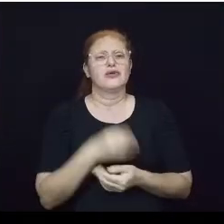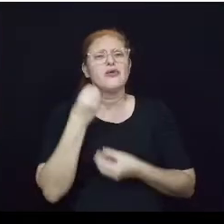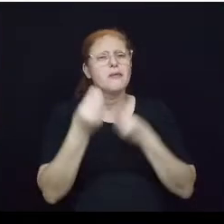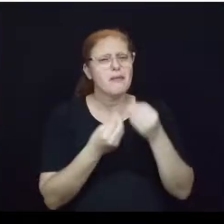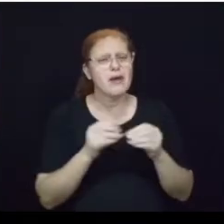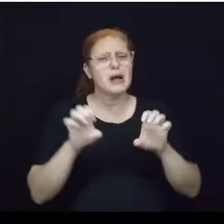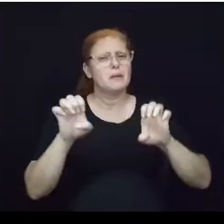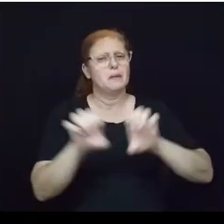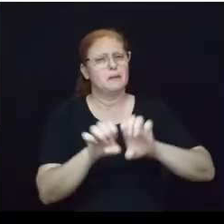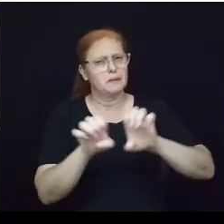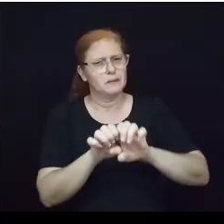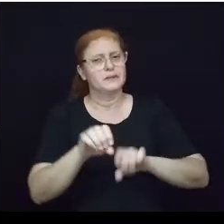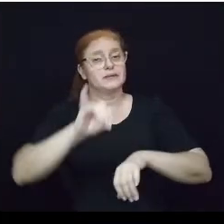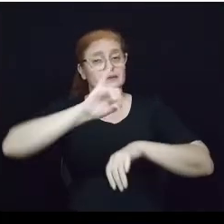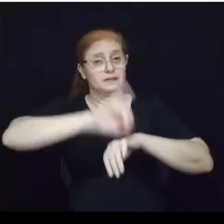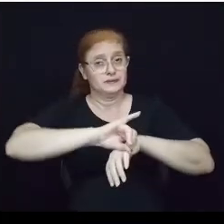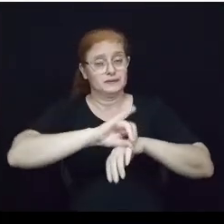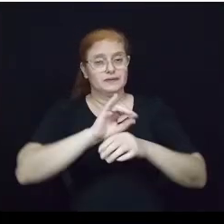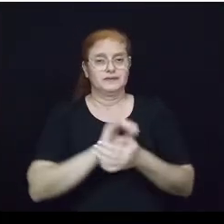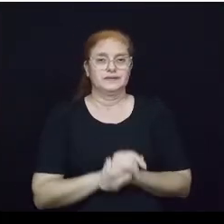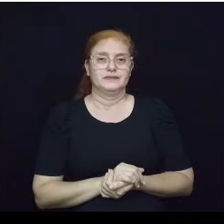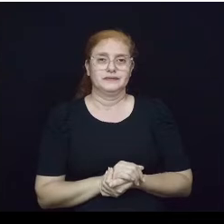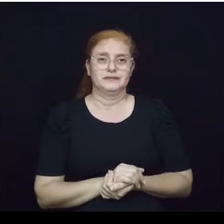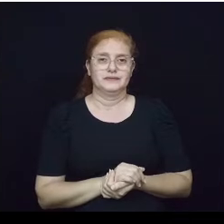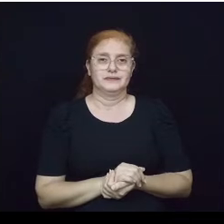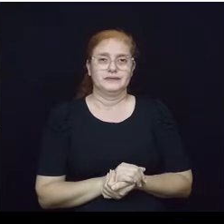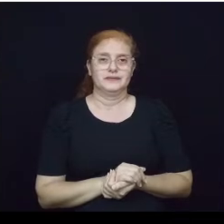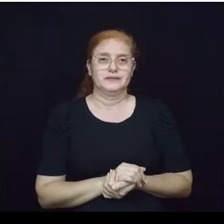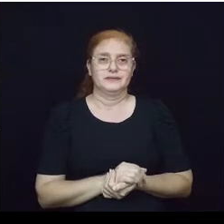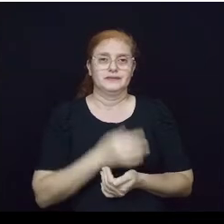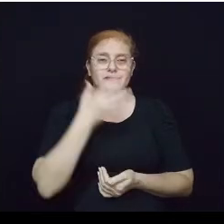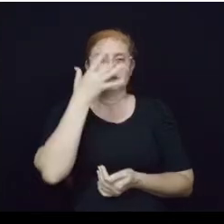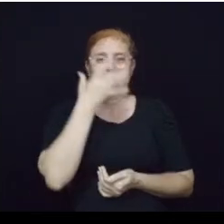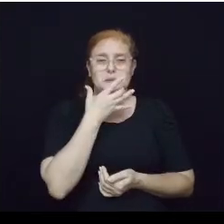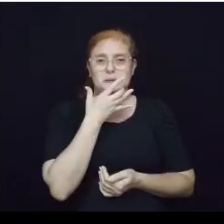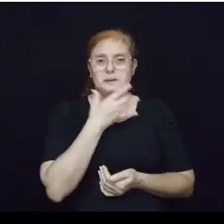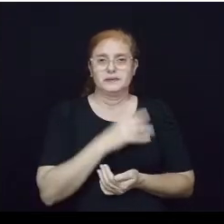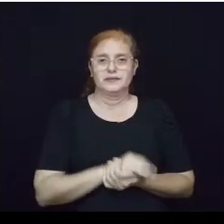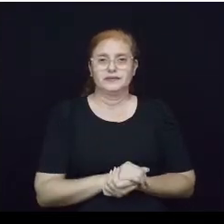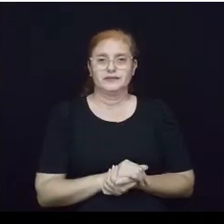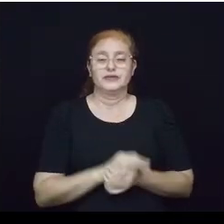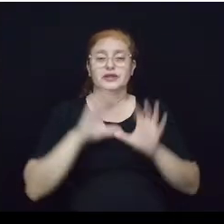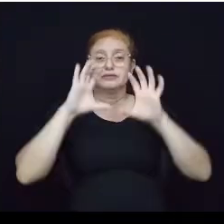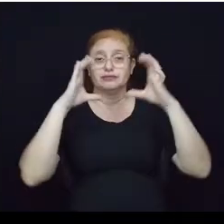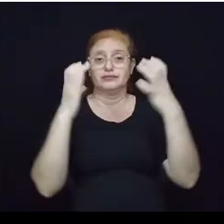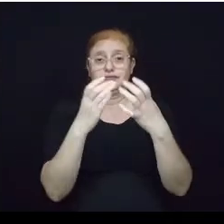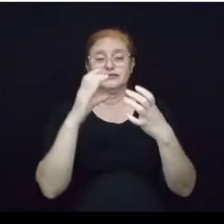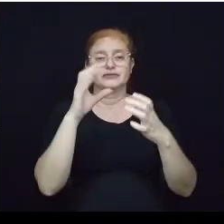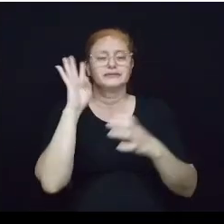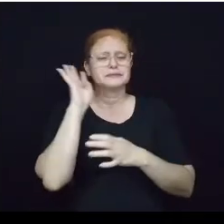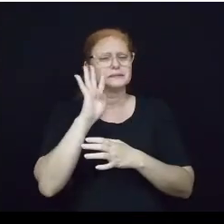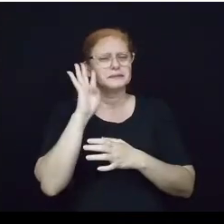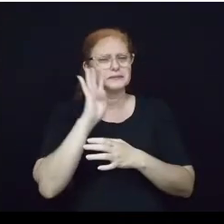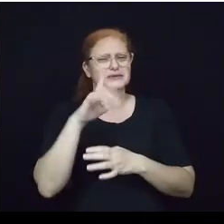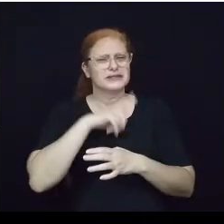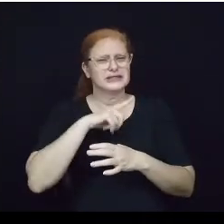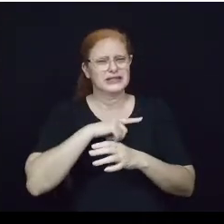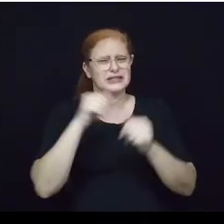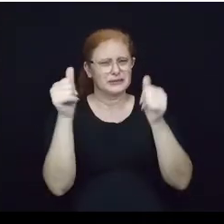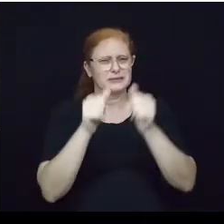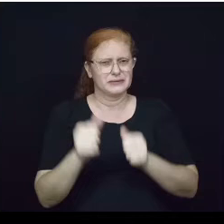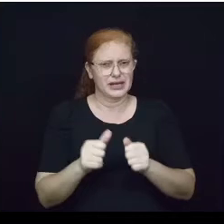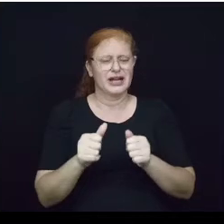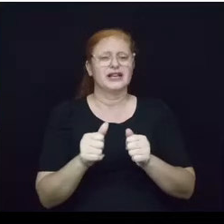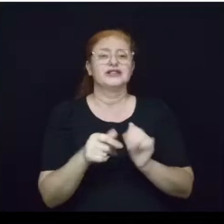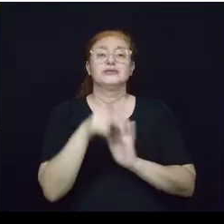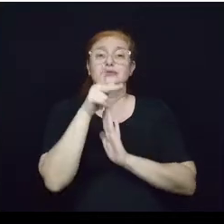que é a estruturação da obra. Eu acho que... A nuvem é legal, acho que tem uma imagem